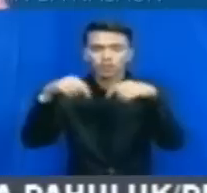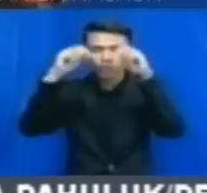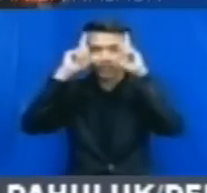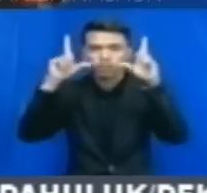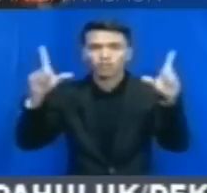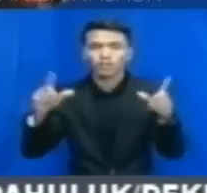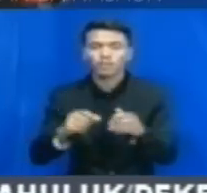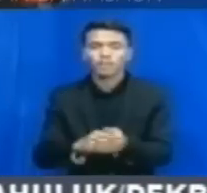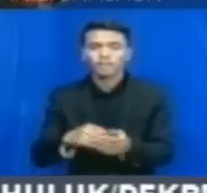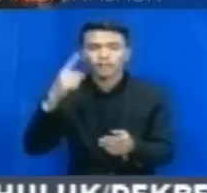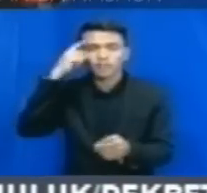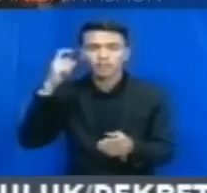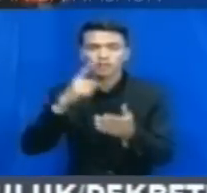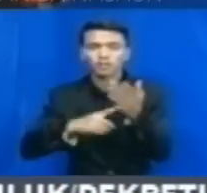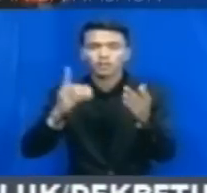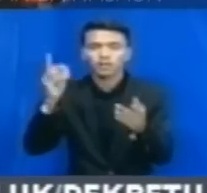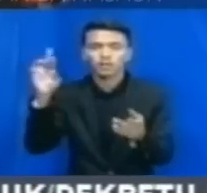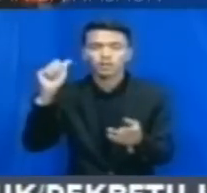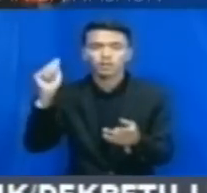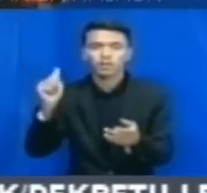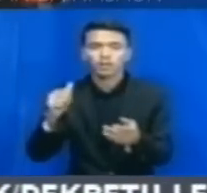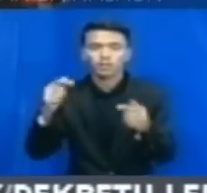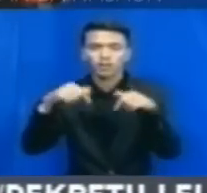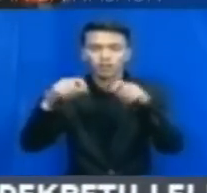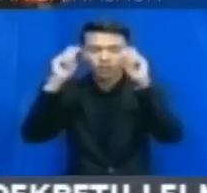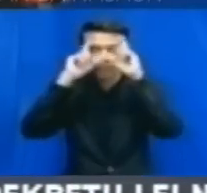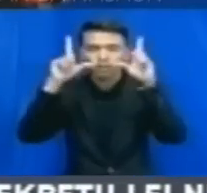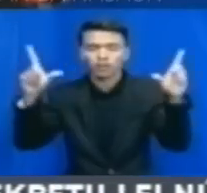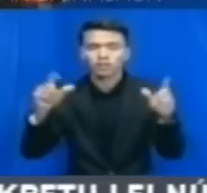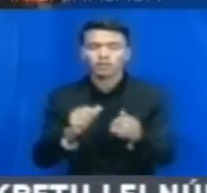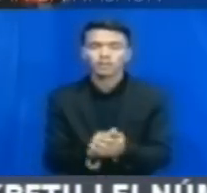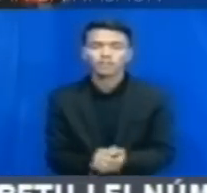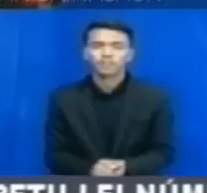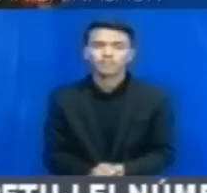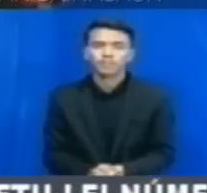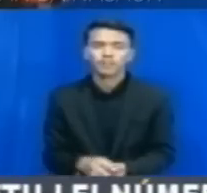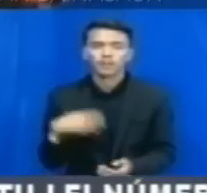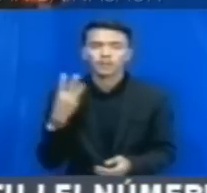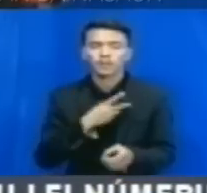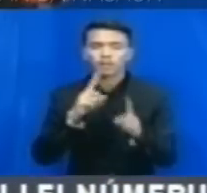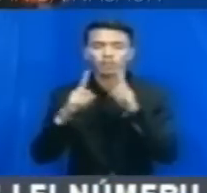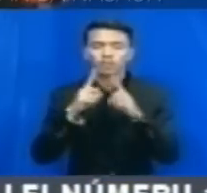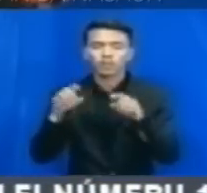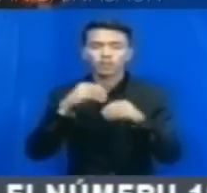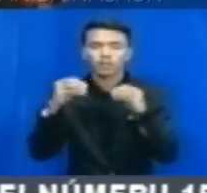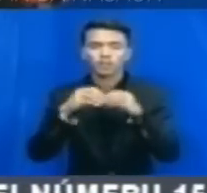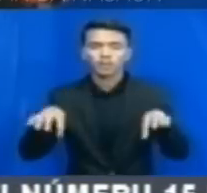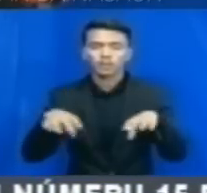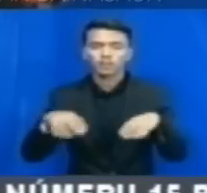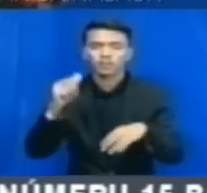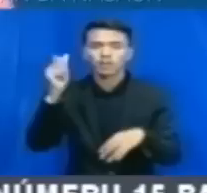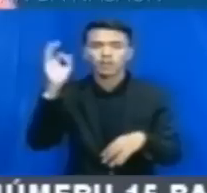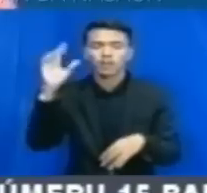ser maka droga né, depende tamba Timor. Né Laos, mate clamar para depois, acceso tamba Laos kalai. Né, ita kulio kan ba serviço alfandega né, ita kulio kan ba